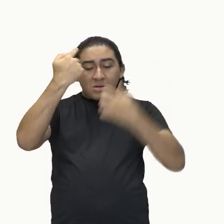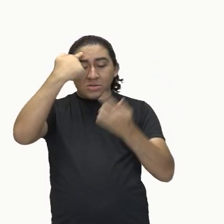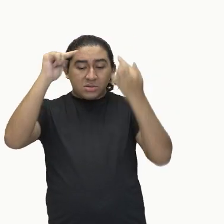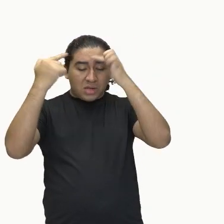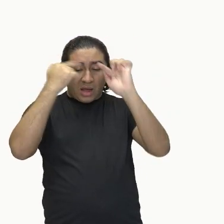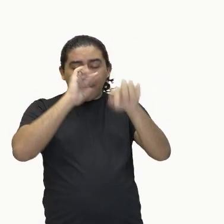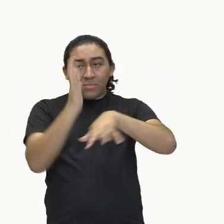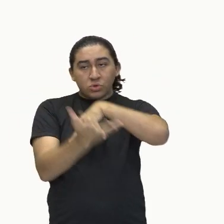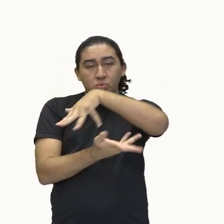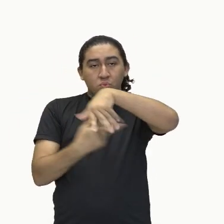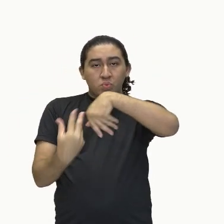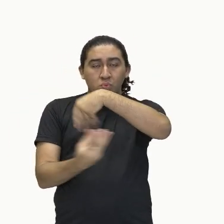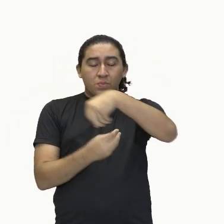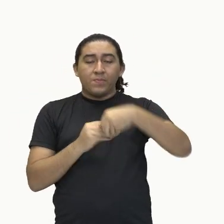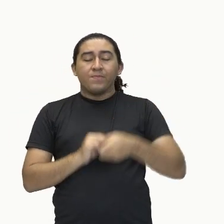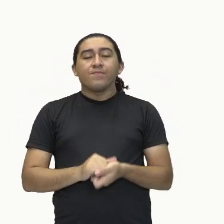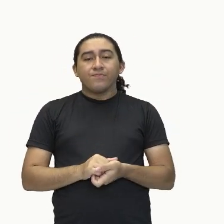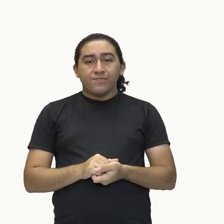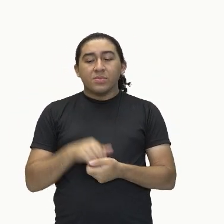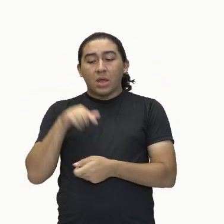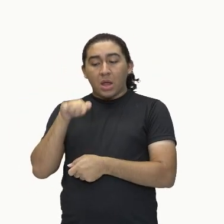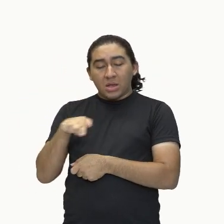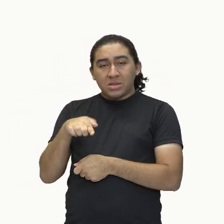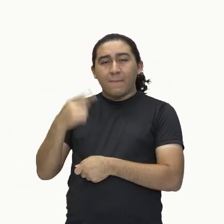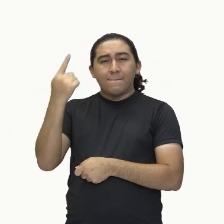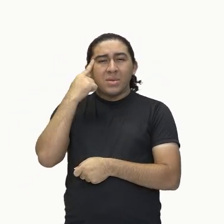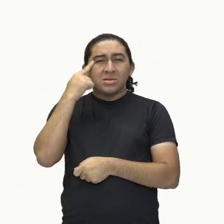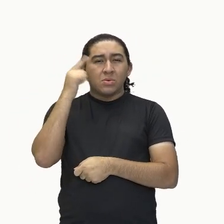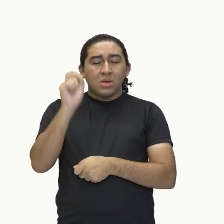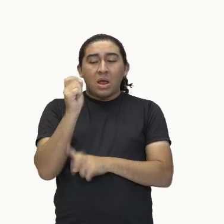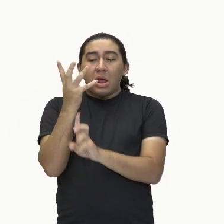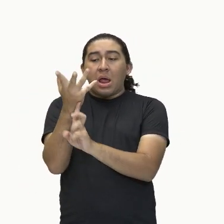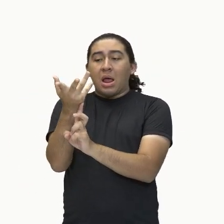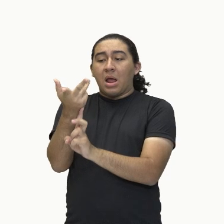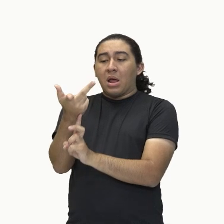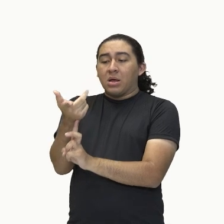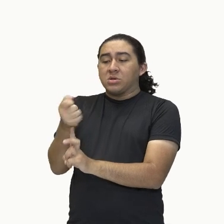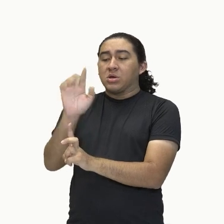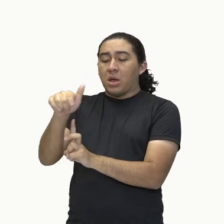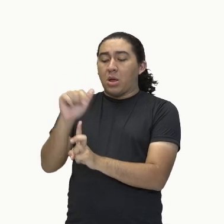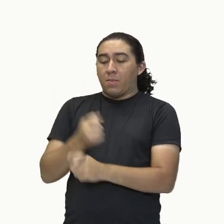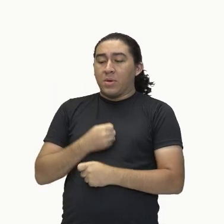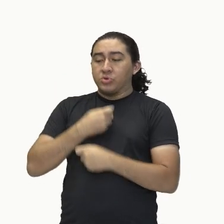dadaístas consideravam a arte uma manifestação